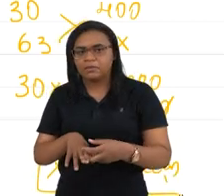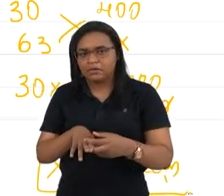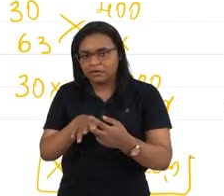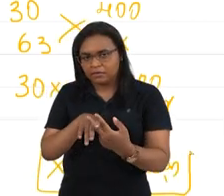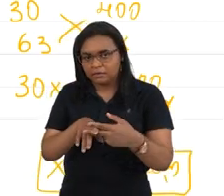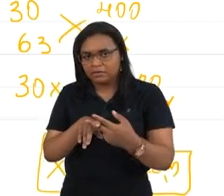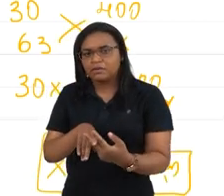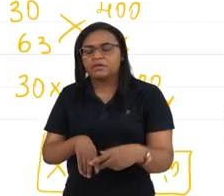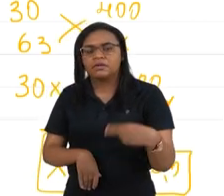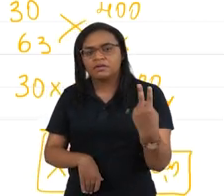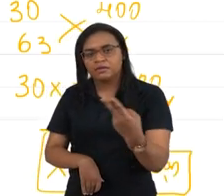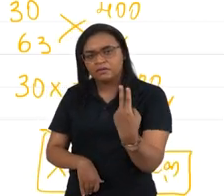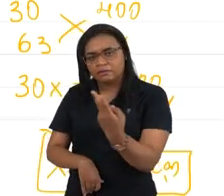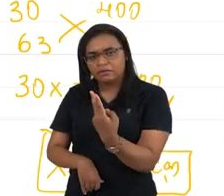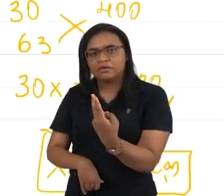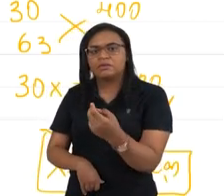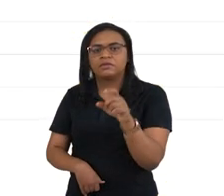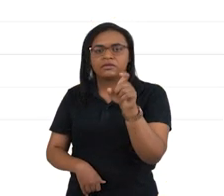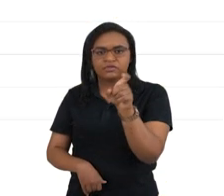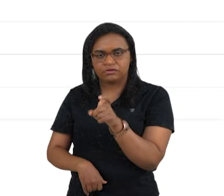Então, esse é o valor de X.